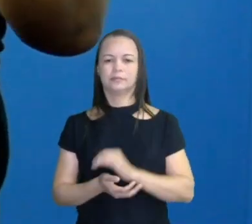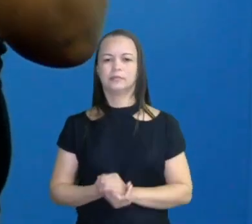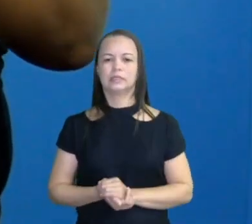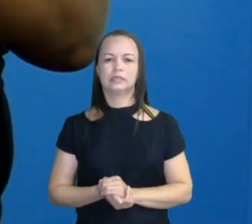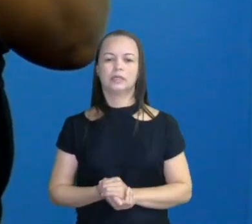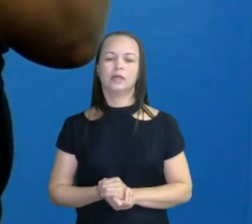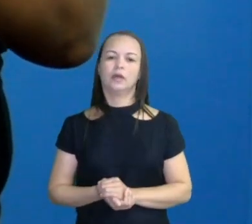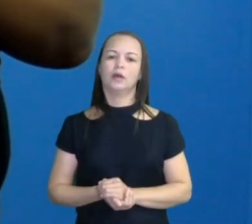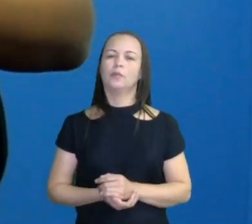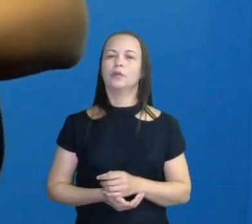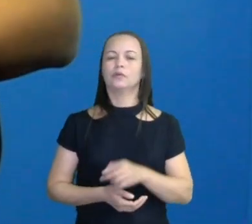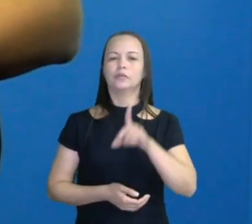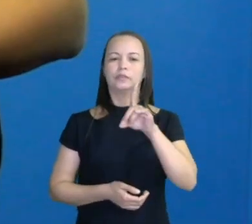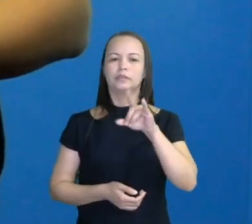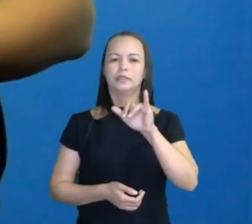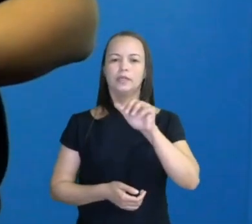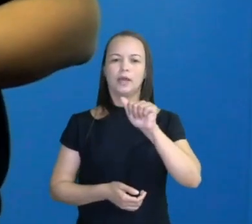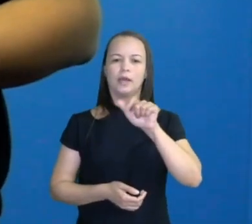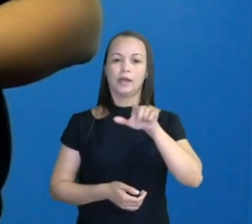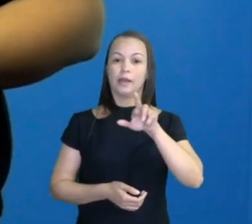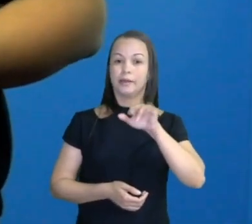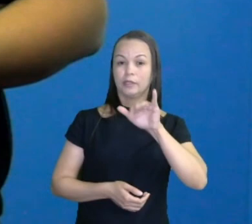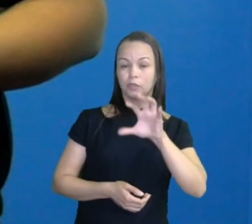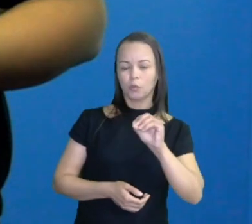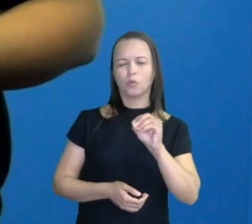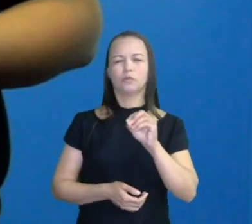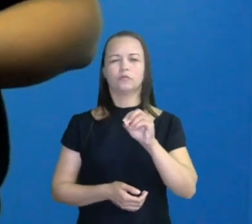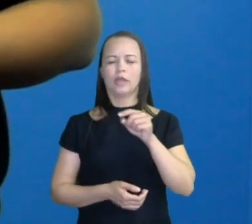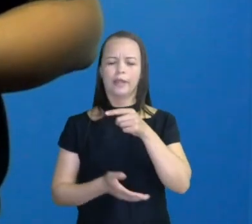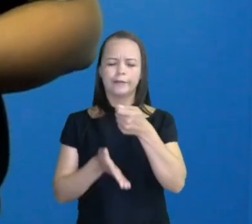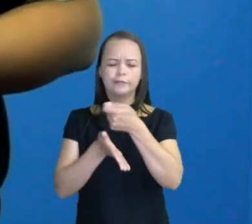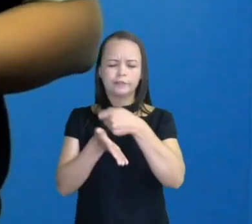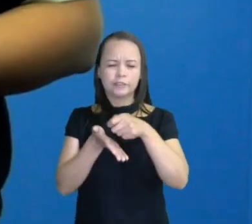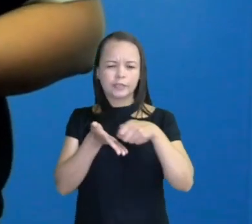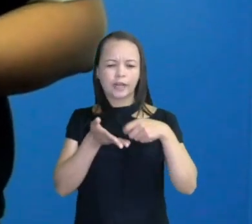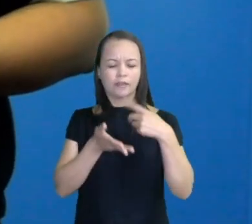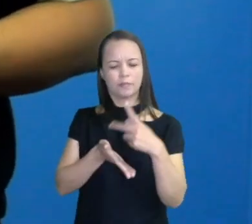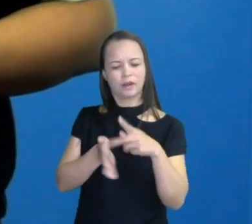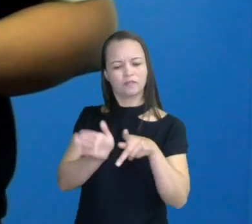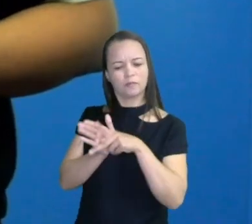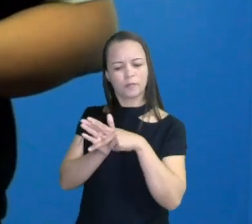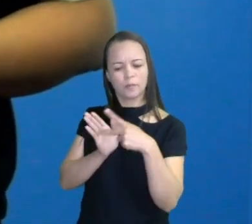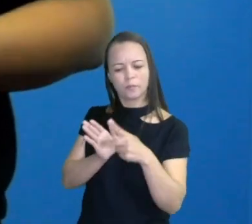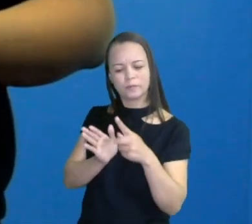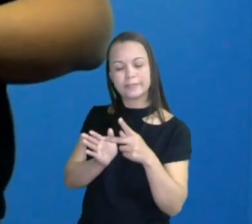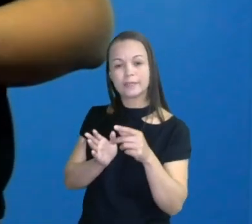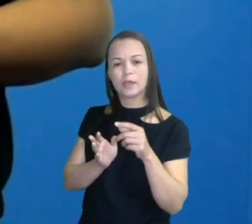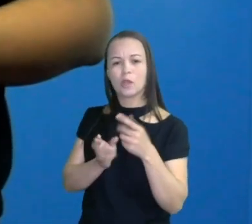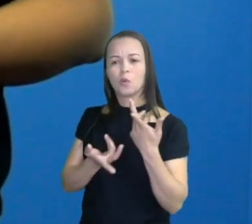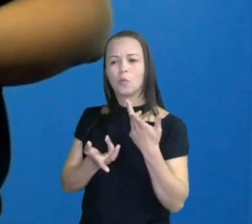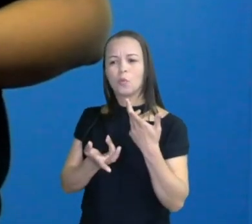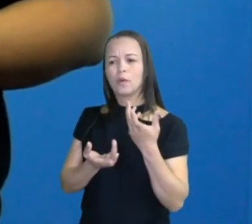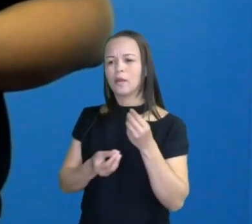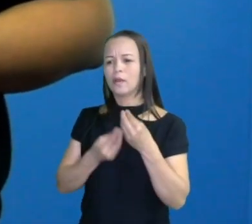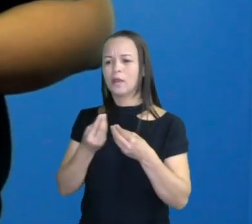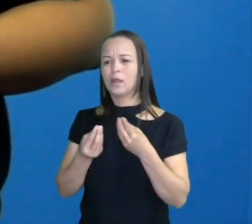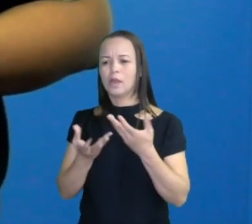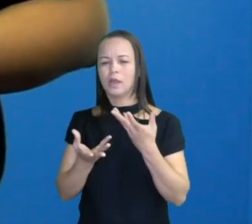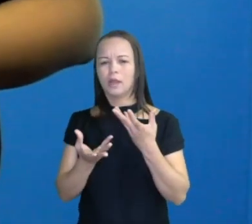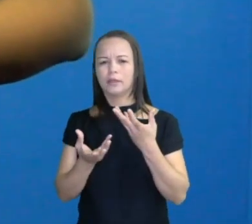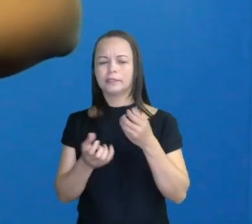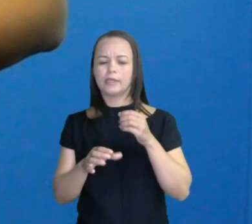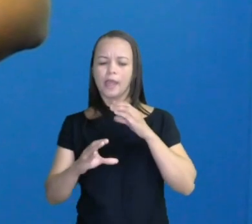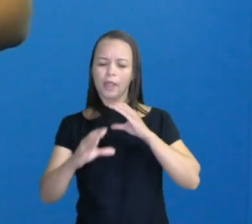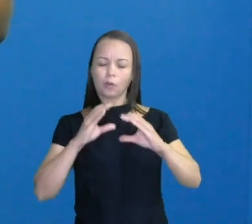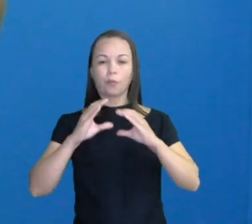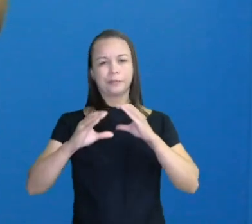O diário, você escreve para você, mas você não deixa de fazer uma função social, que é